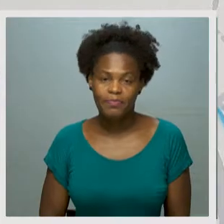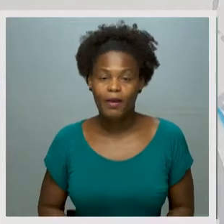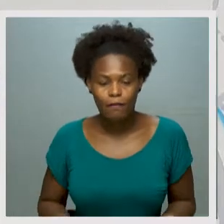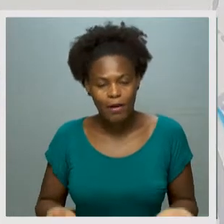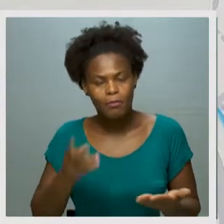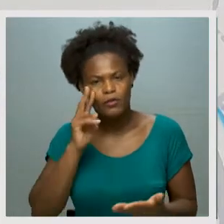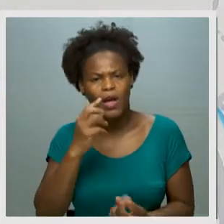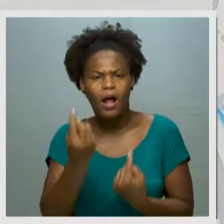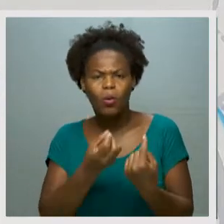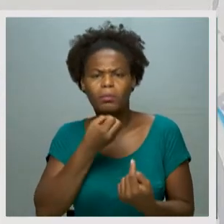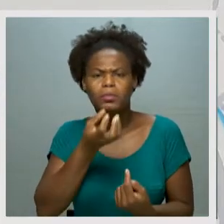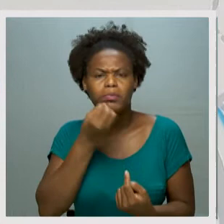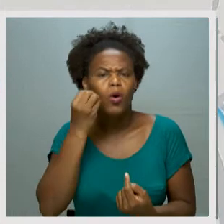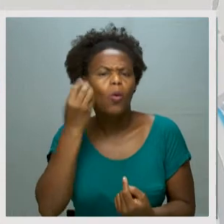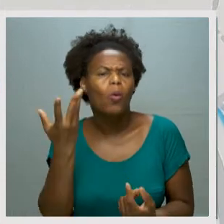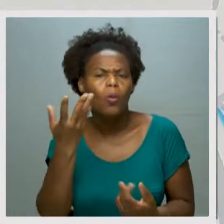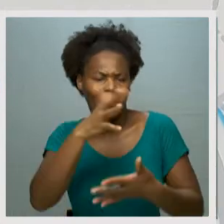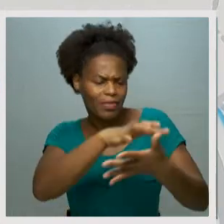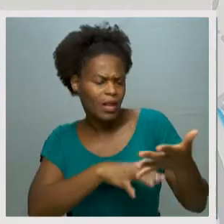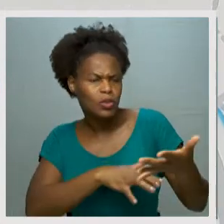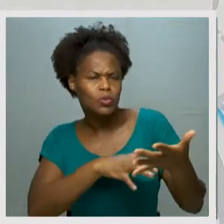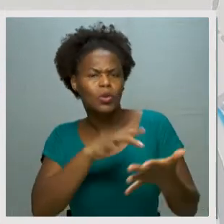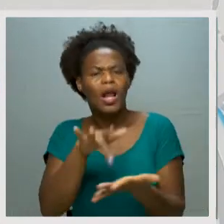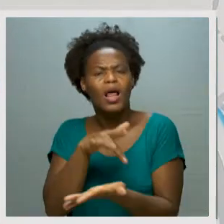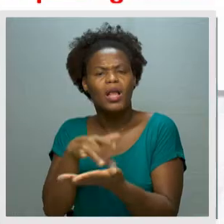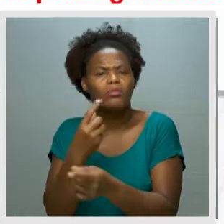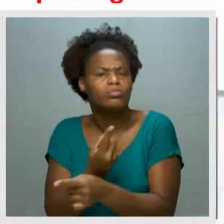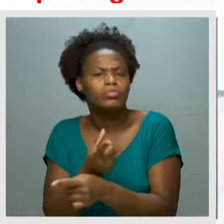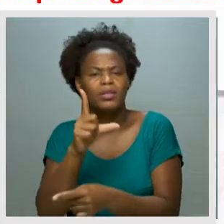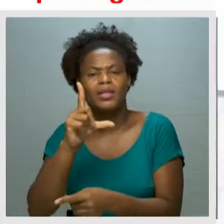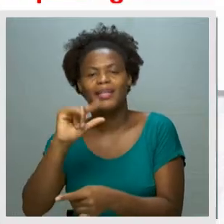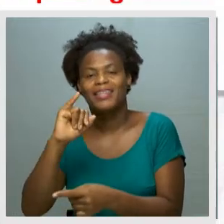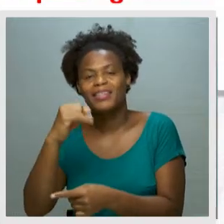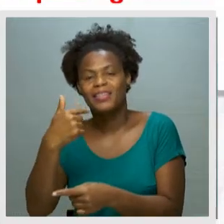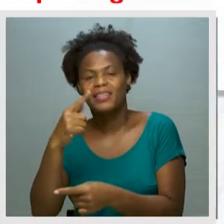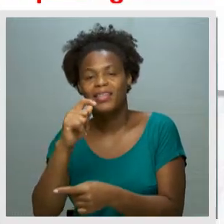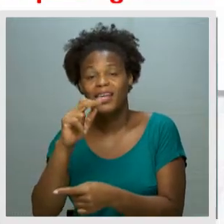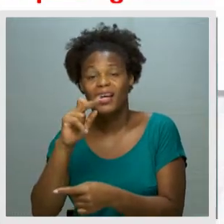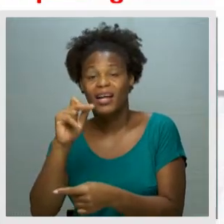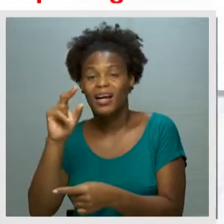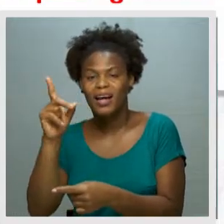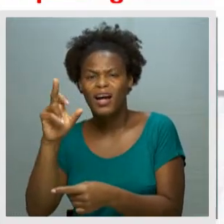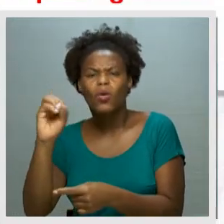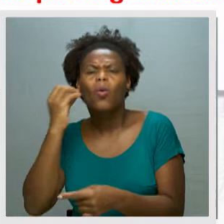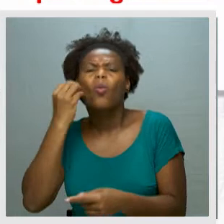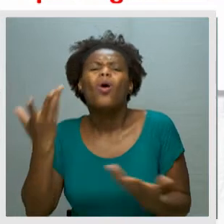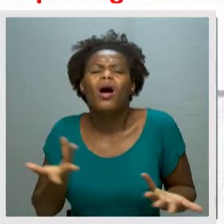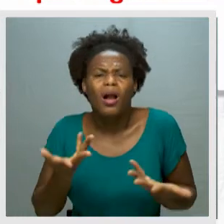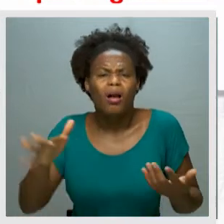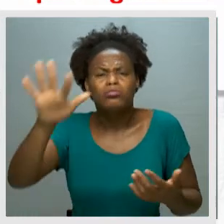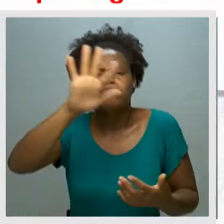Vamos ver algumas características do texto literário. Precisa identificar qual é o estilo de escrita